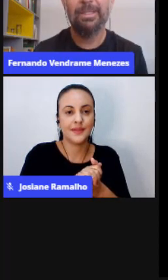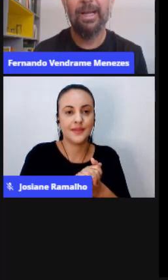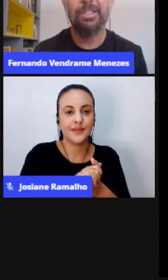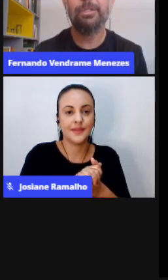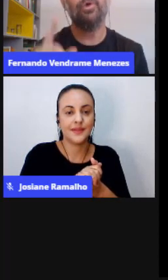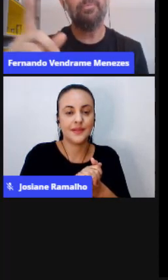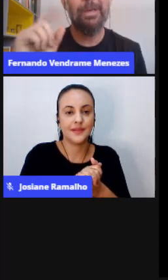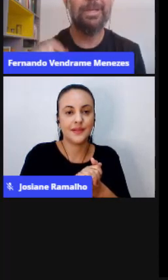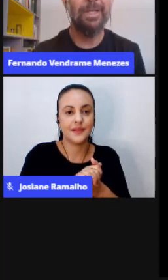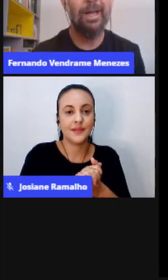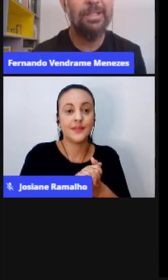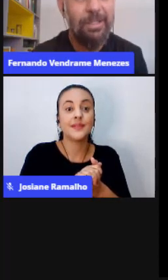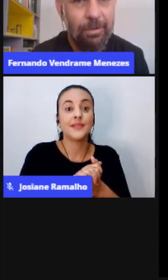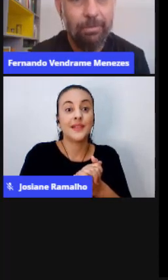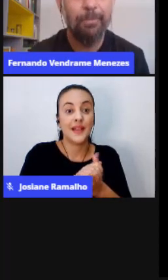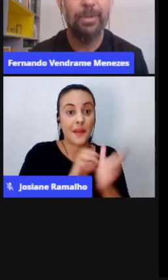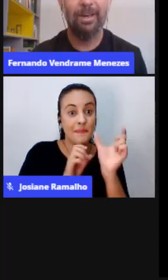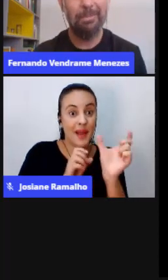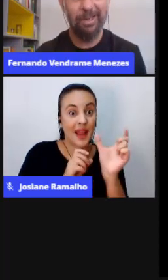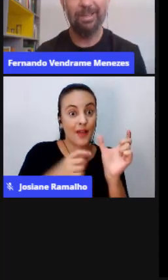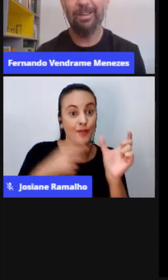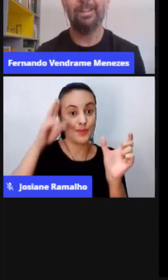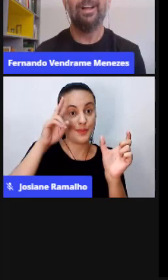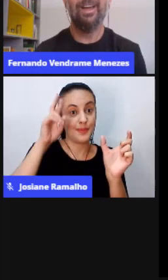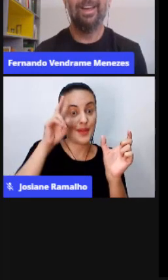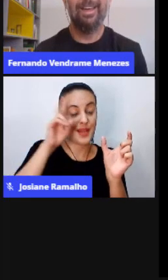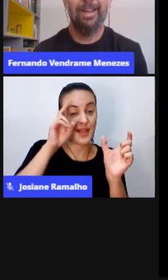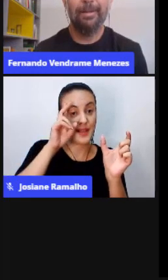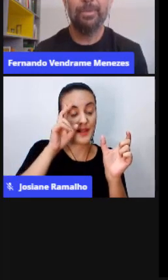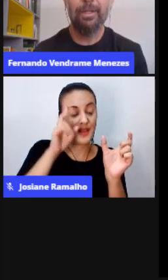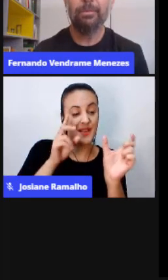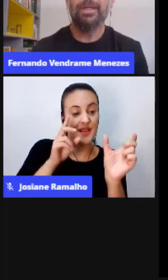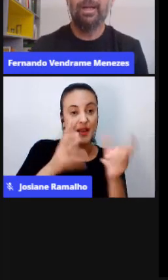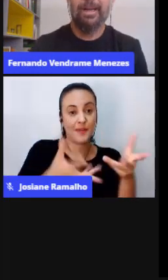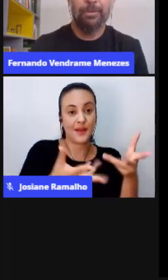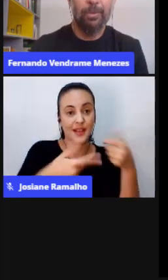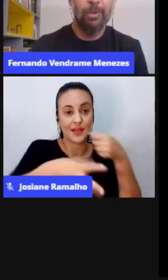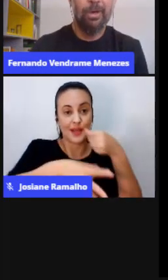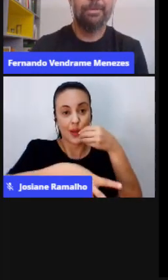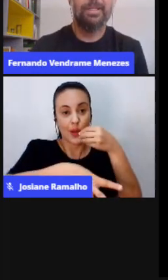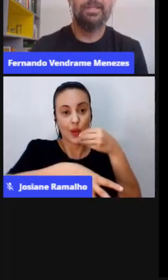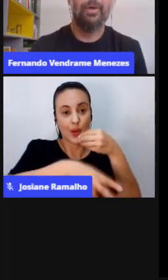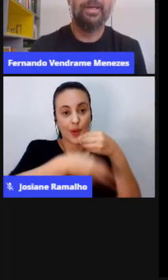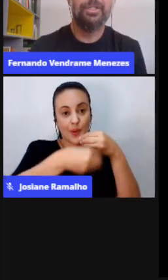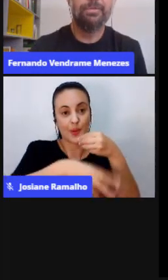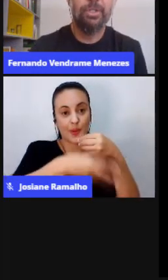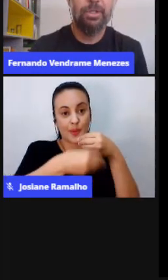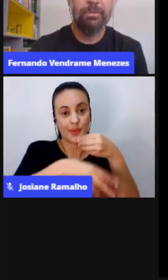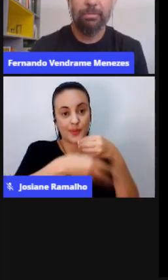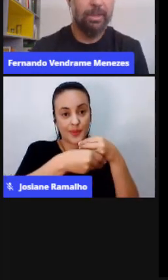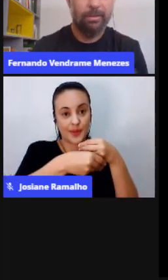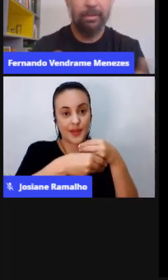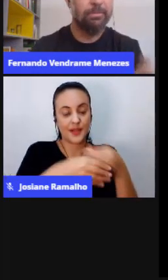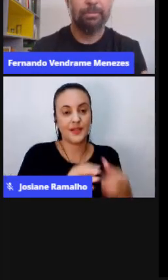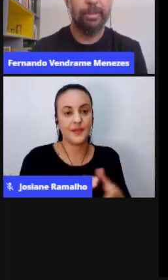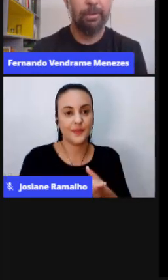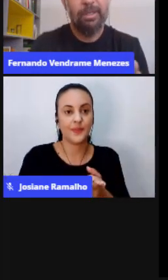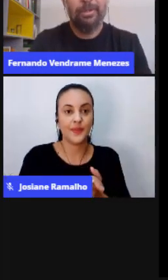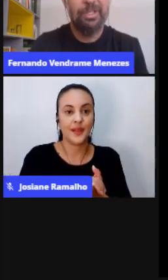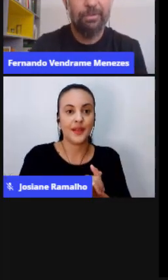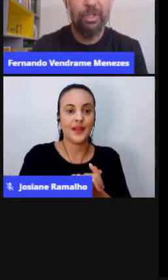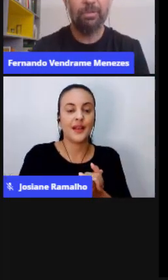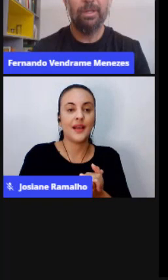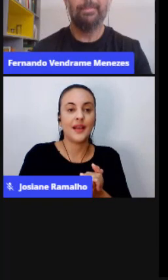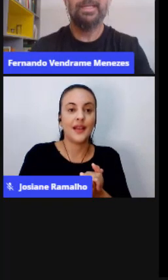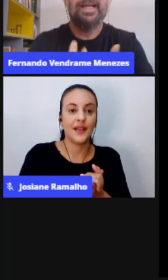De habilidades complementares, isso, lembrei. Então, o referencial ele é dividido, perdão,